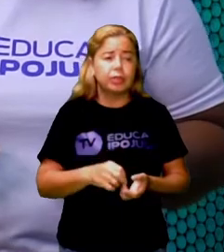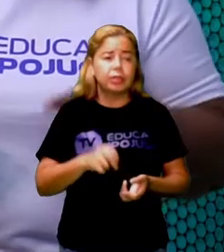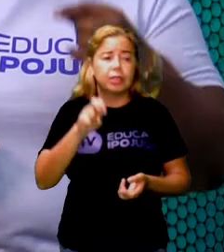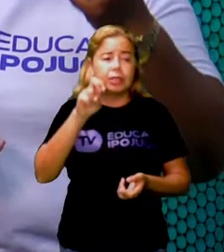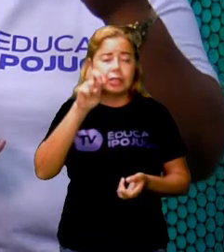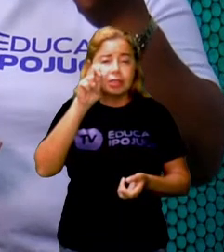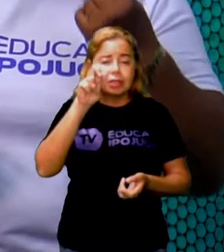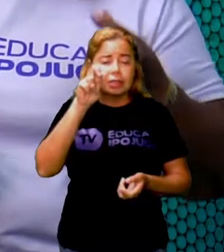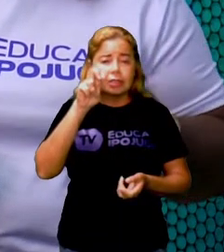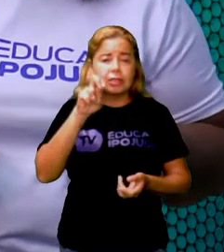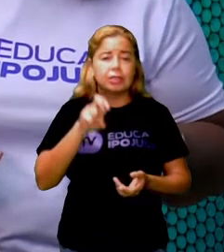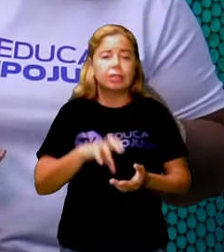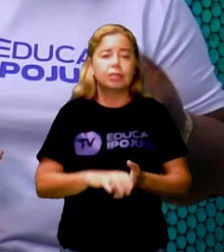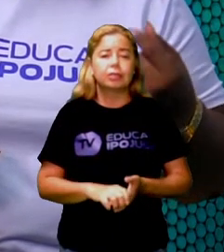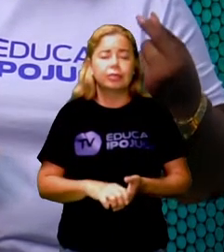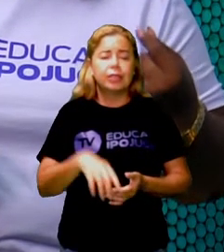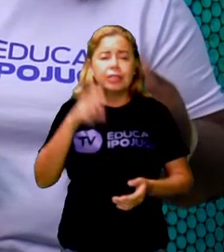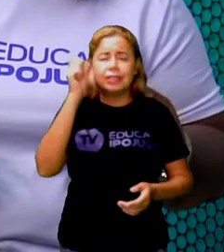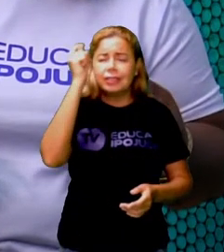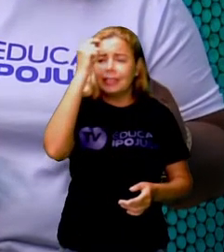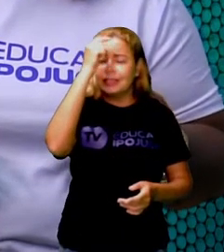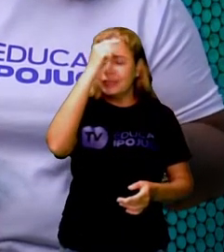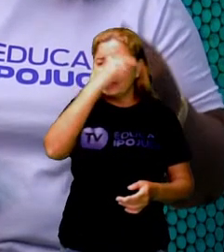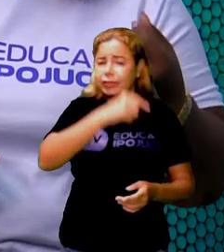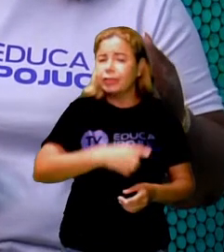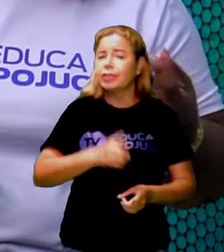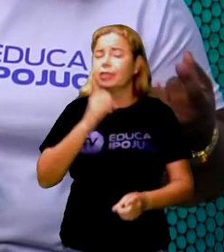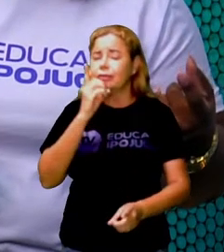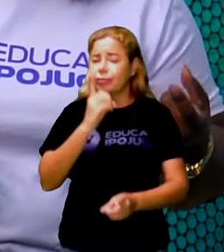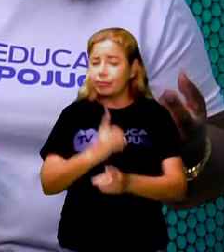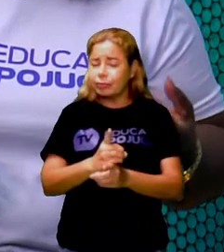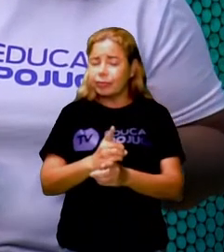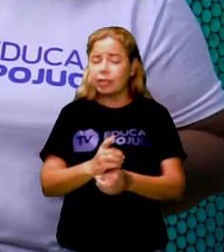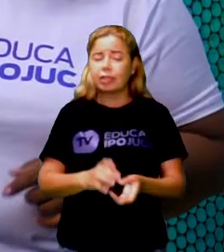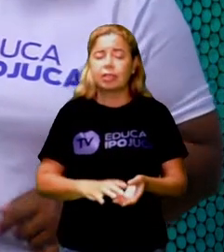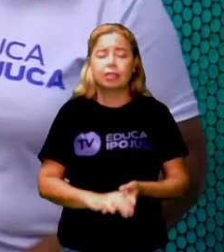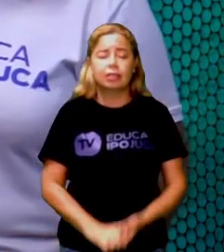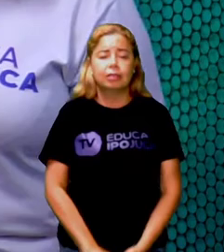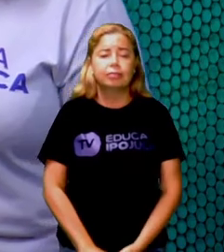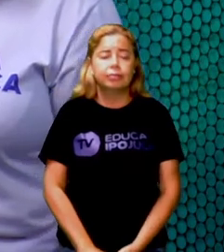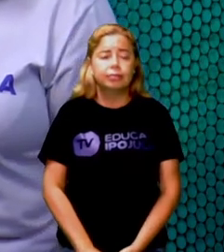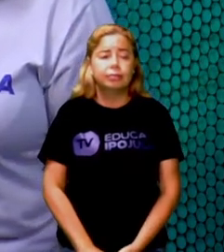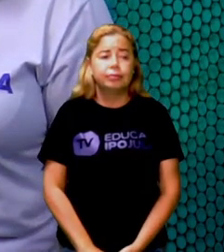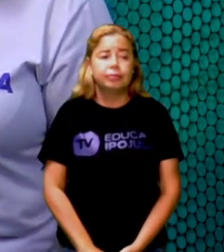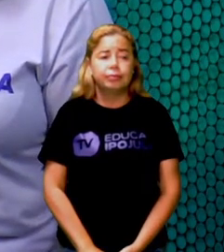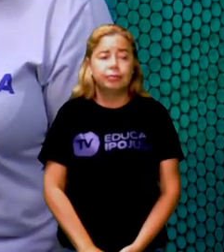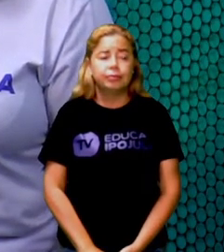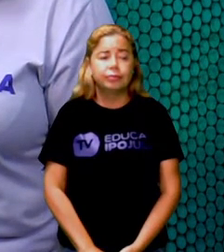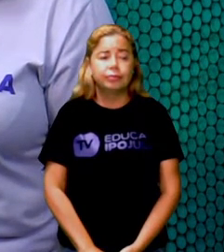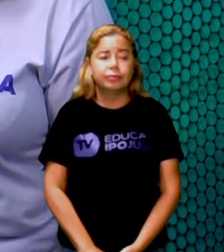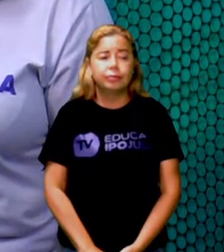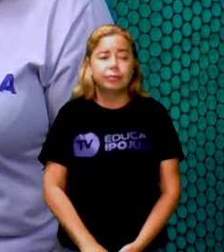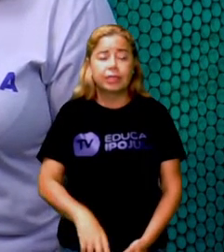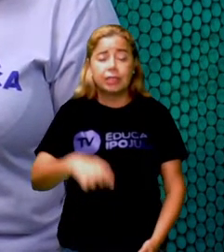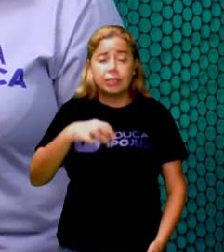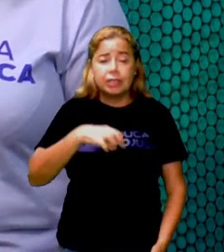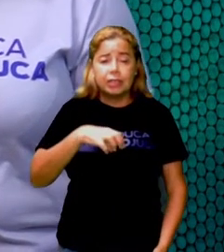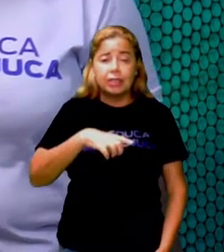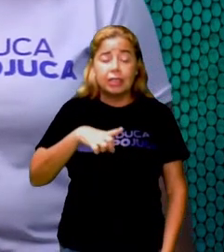circula e é difícil de encontrá-la hoje em dia. Temos a moeda